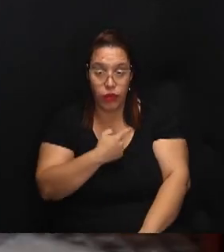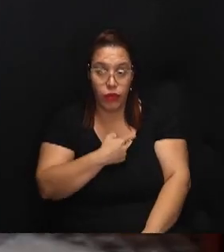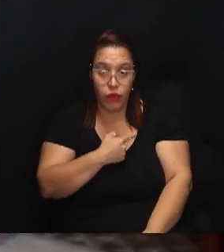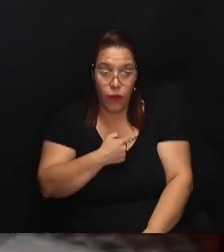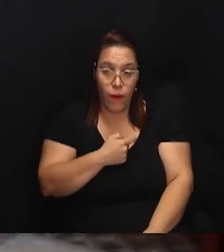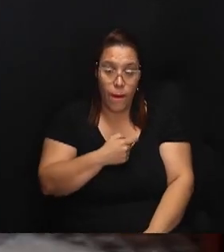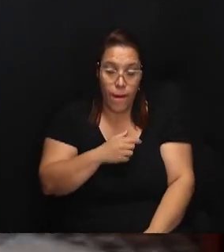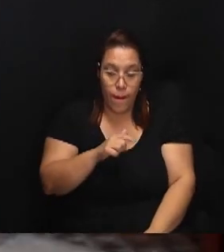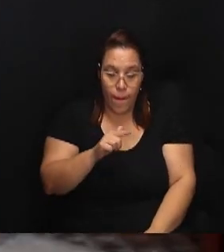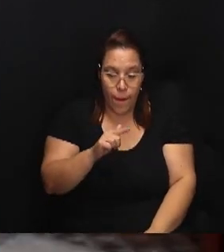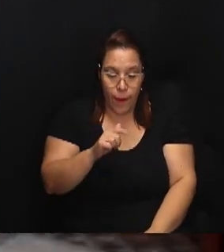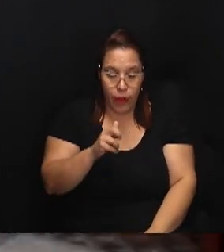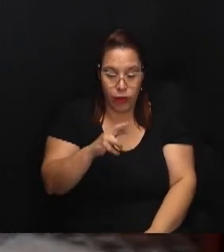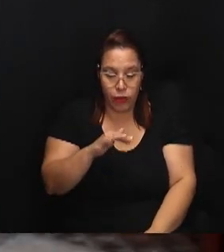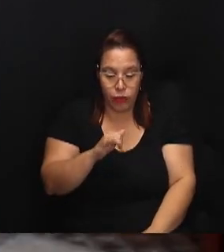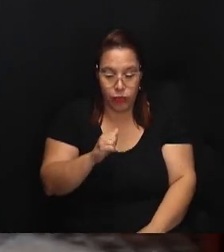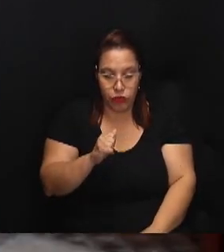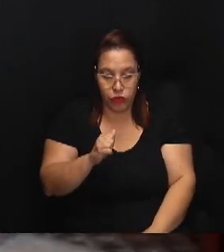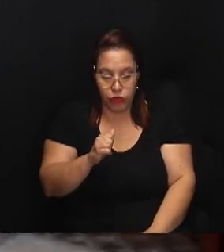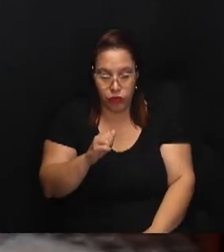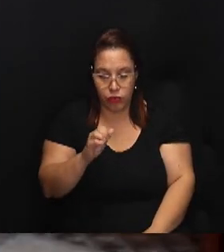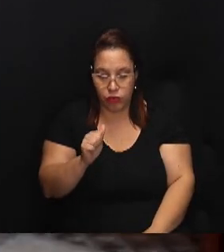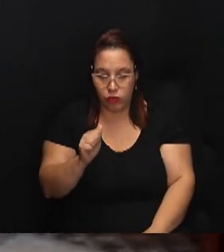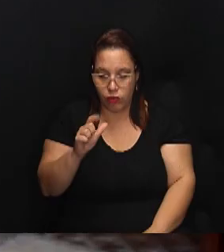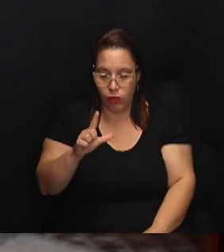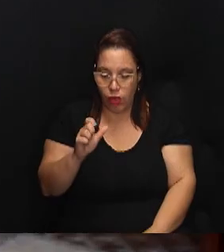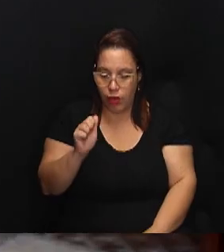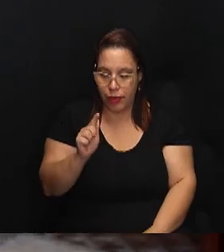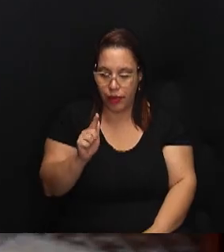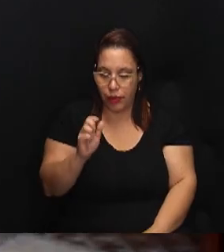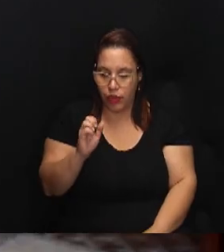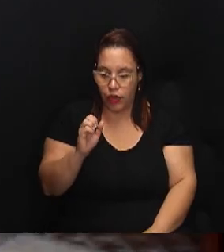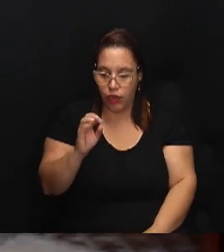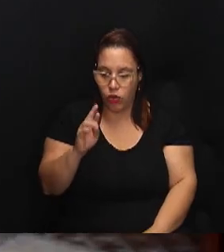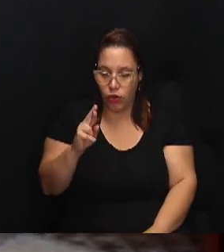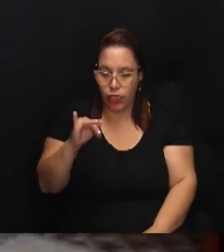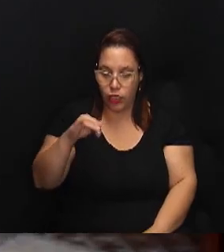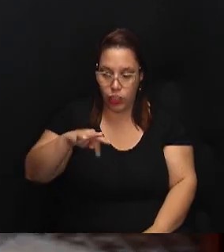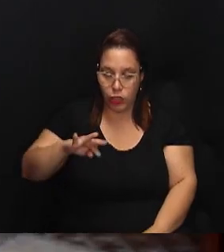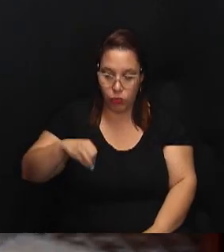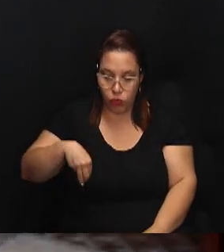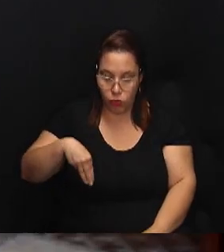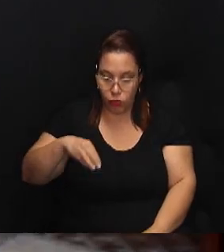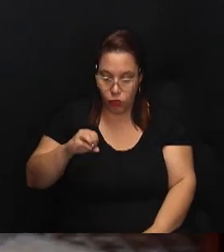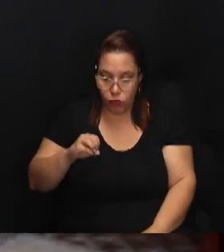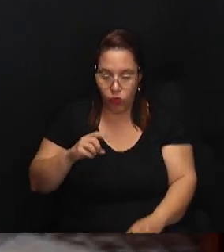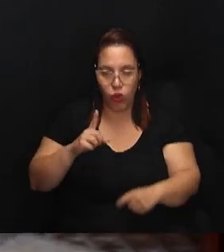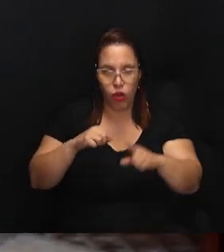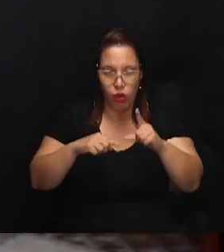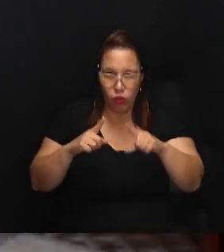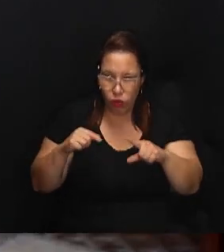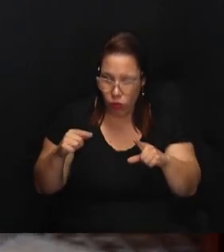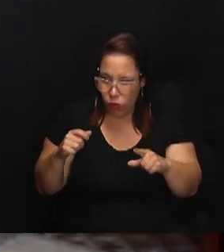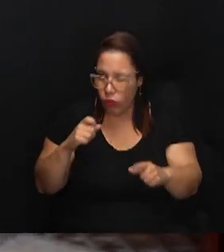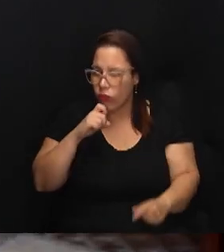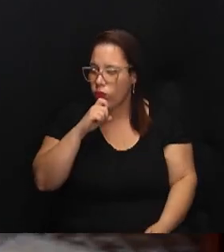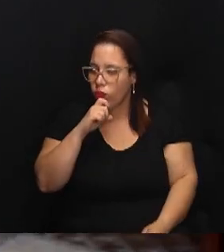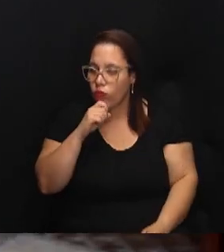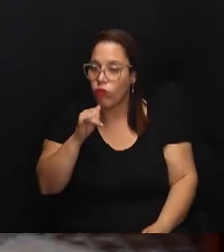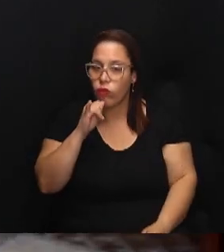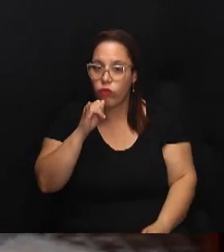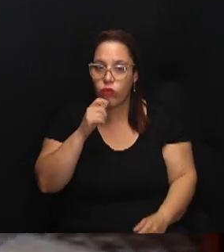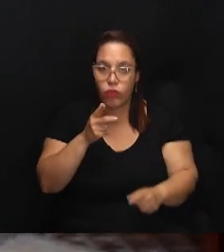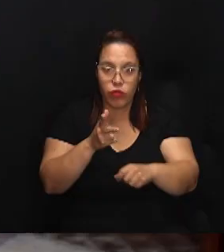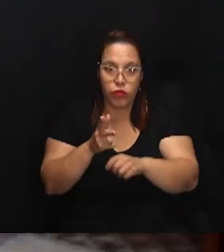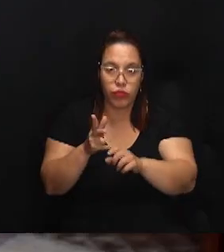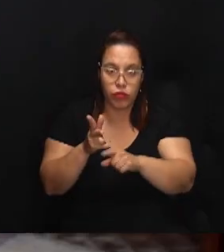os nossos algoritmos. A gente usou várias técnicas de aprendizagem de máquinas, em que a gente tinha algumas plataformas